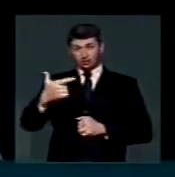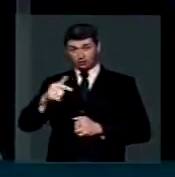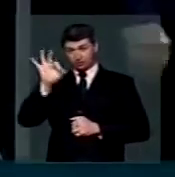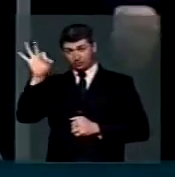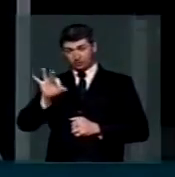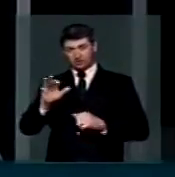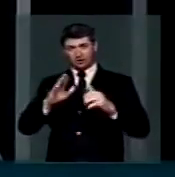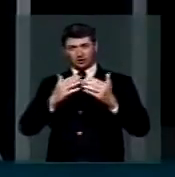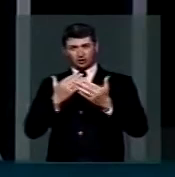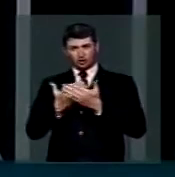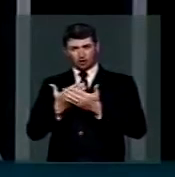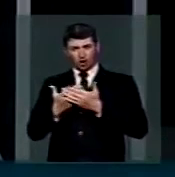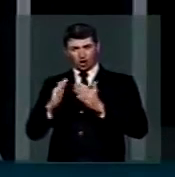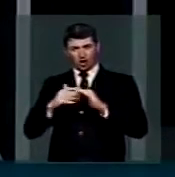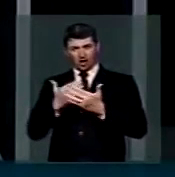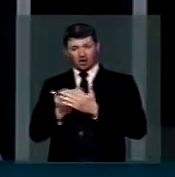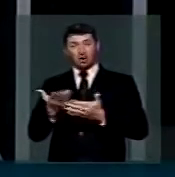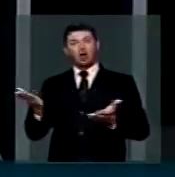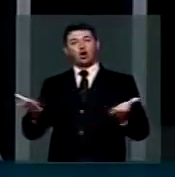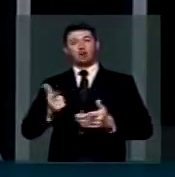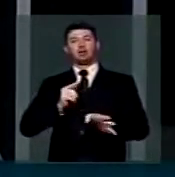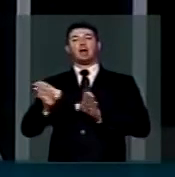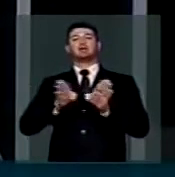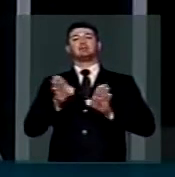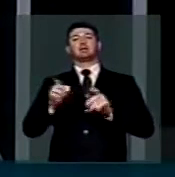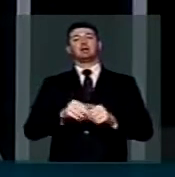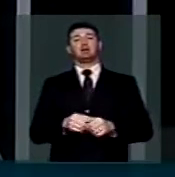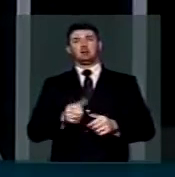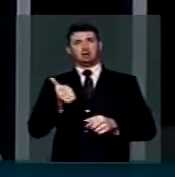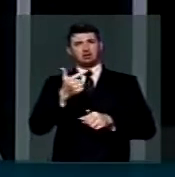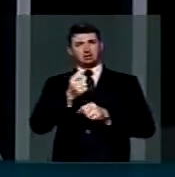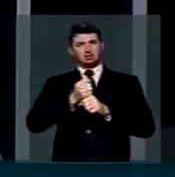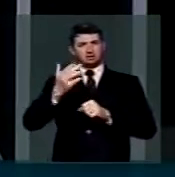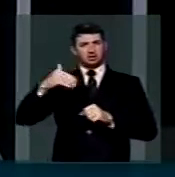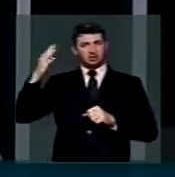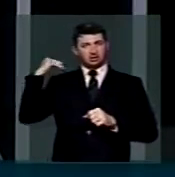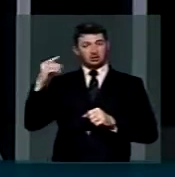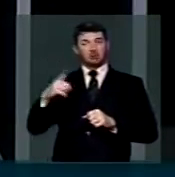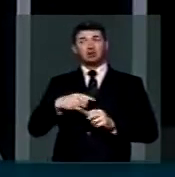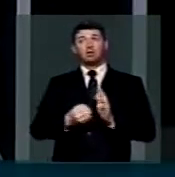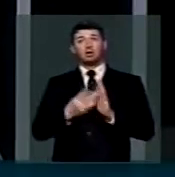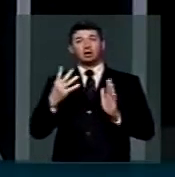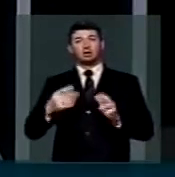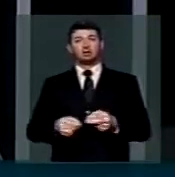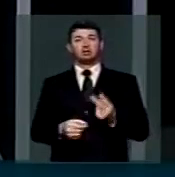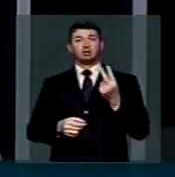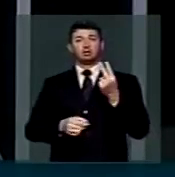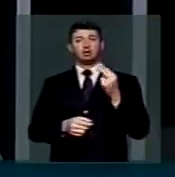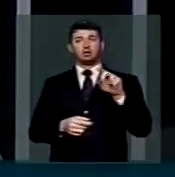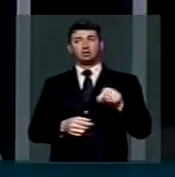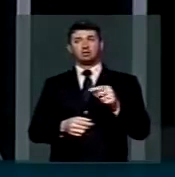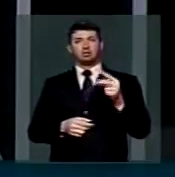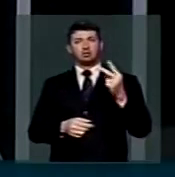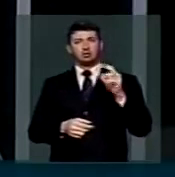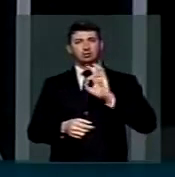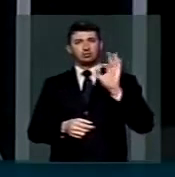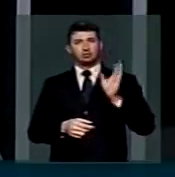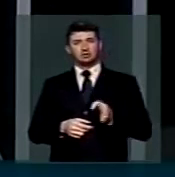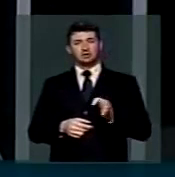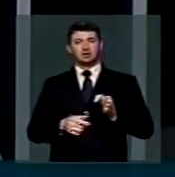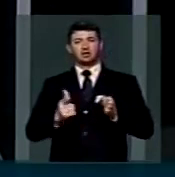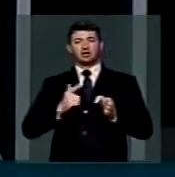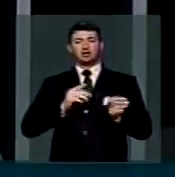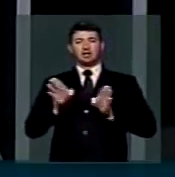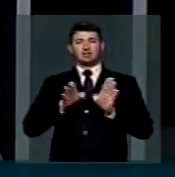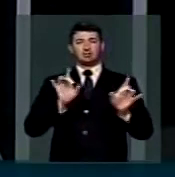22% das escolas hoje têm acessibilidade, senhor presidente. Há 12 anos, eram apenas 2,2% das escolas que